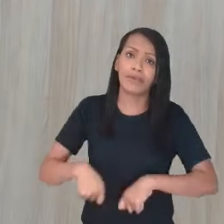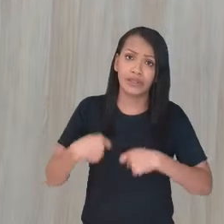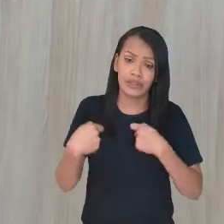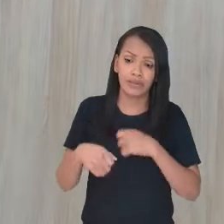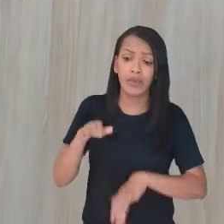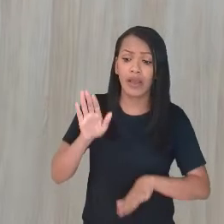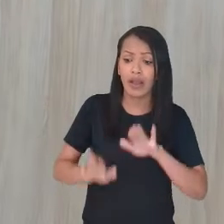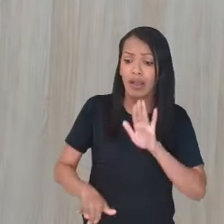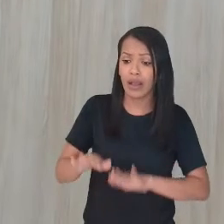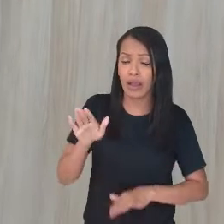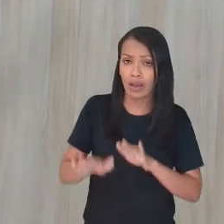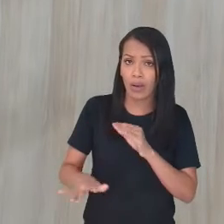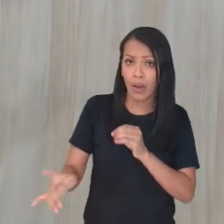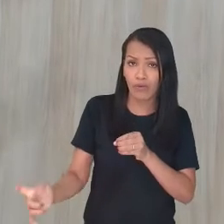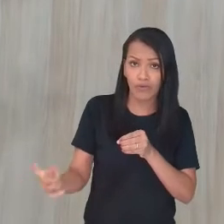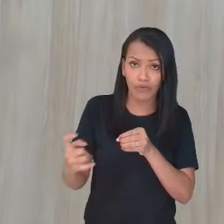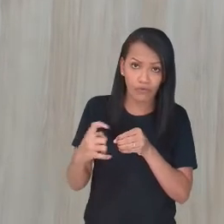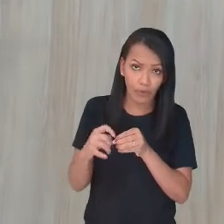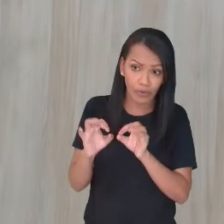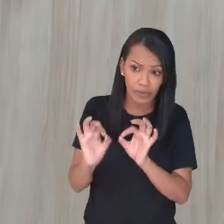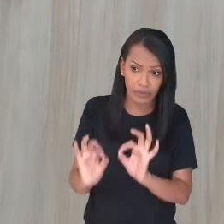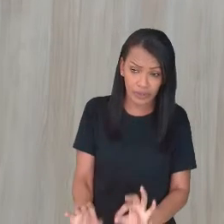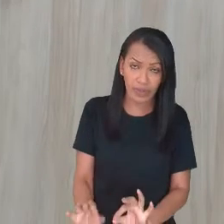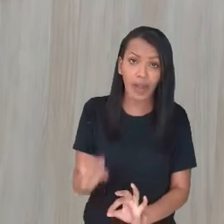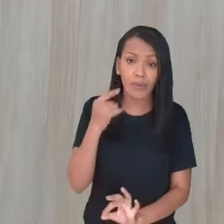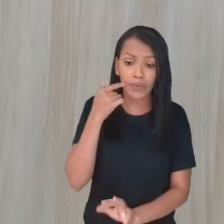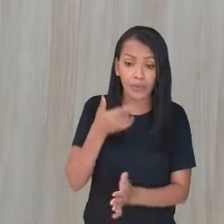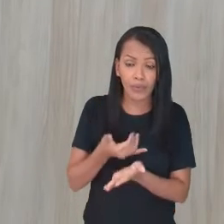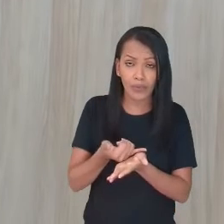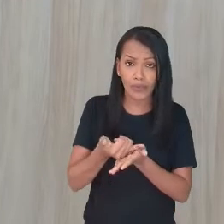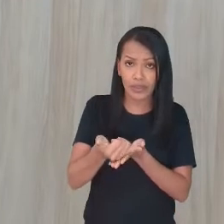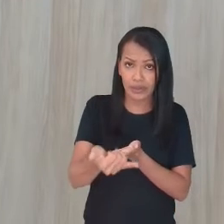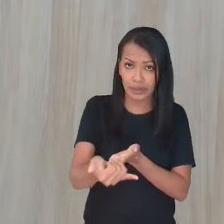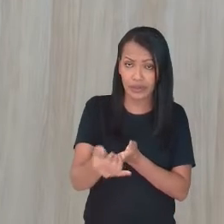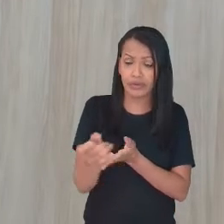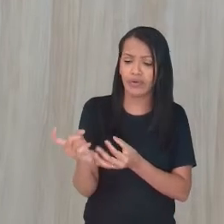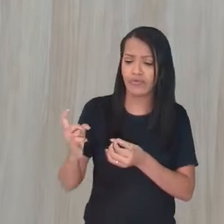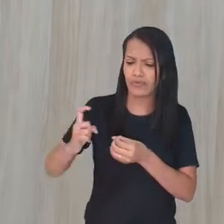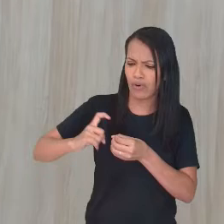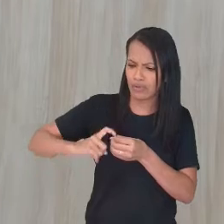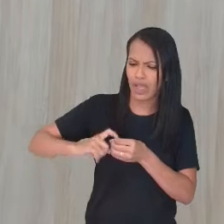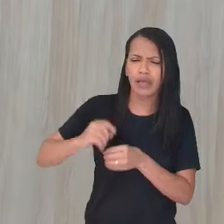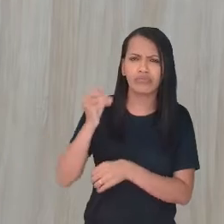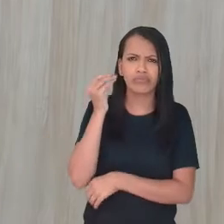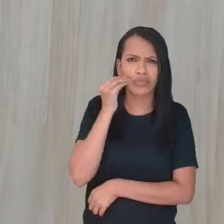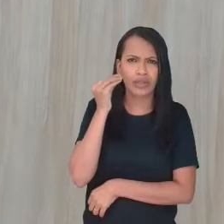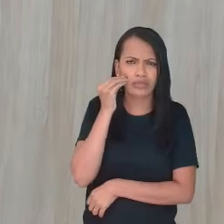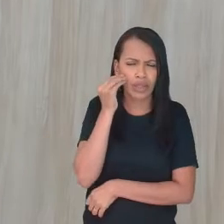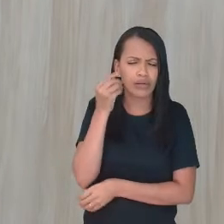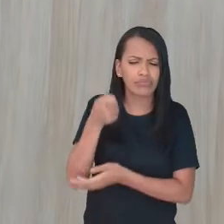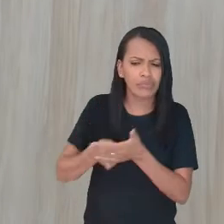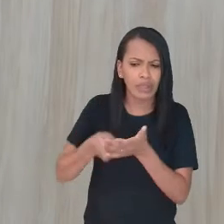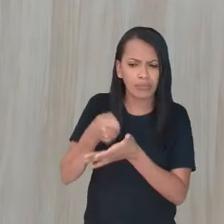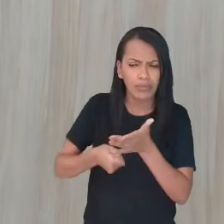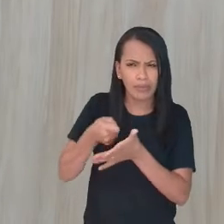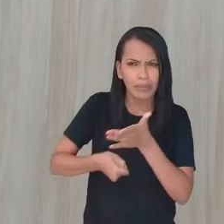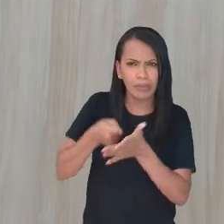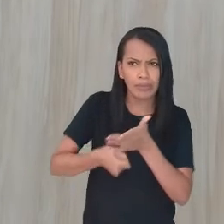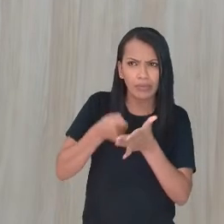muitas vezes, voltar lá para o início, certo? E o início da gente